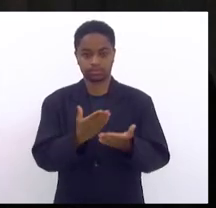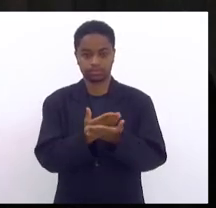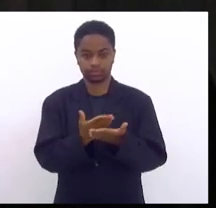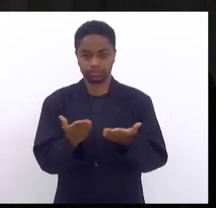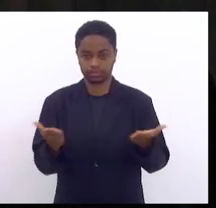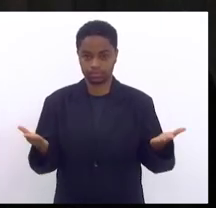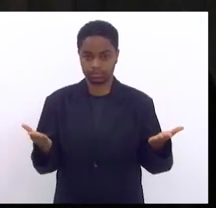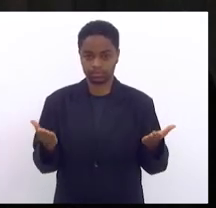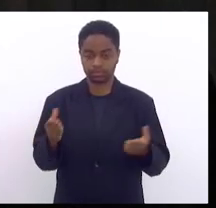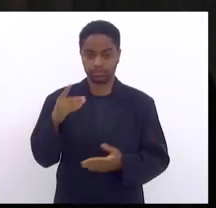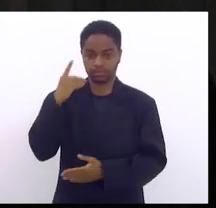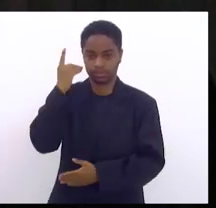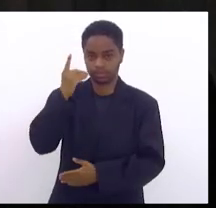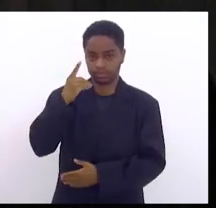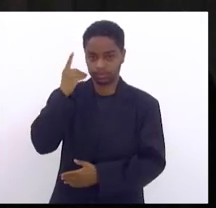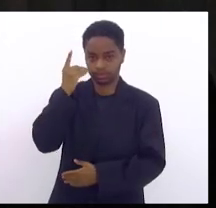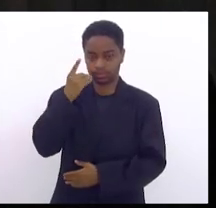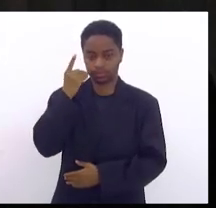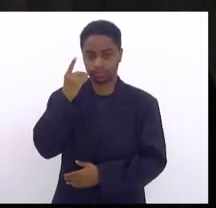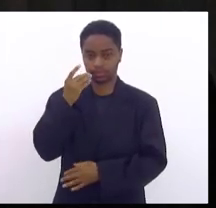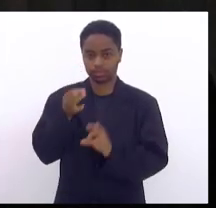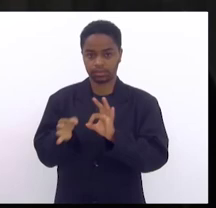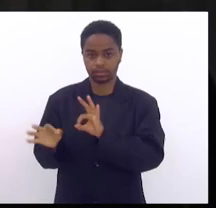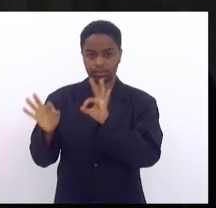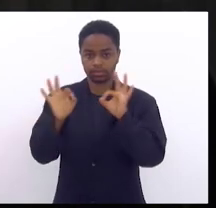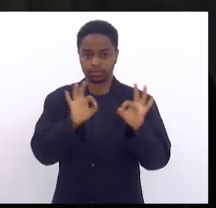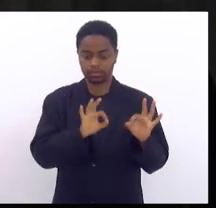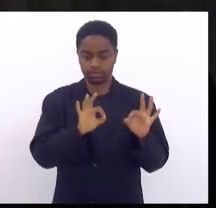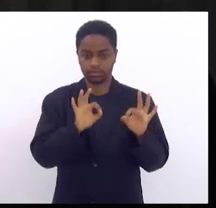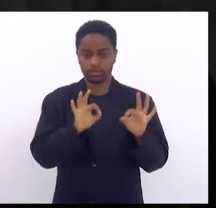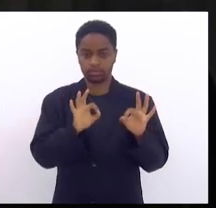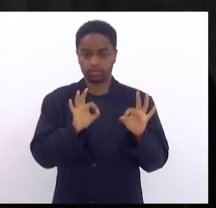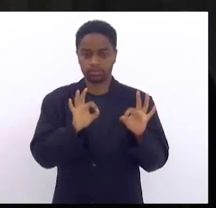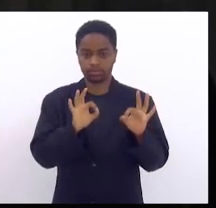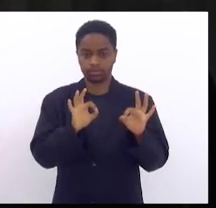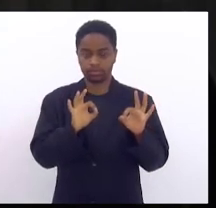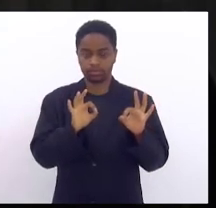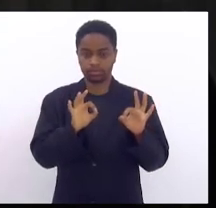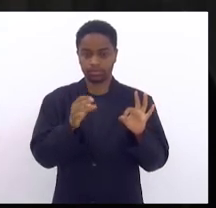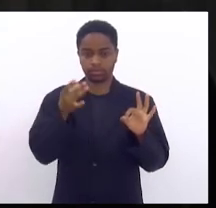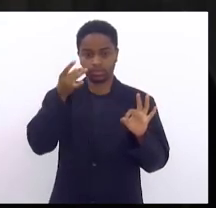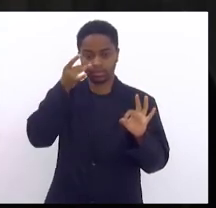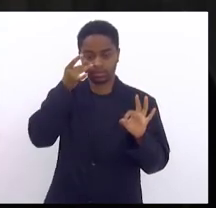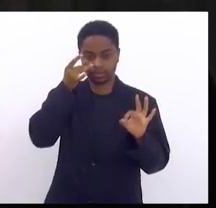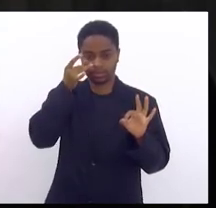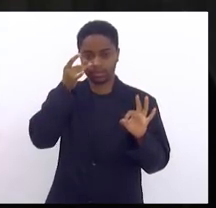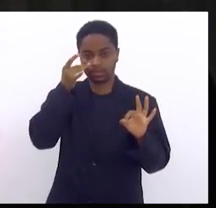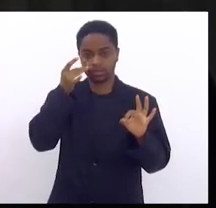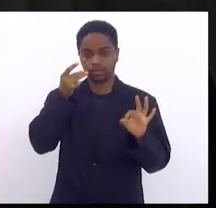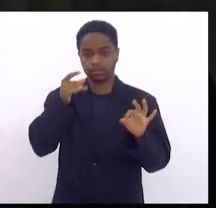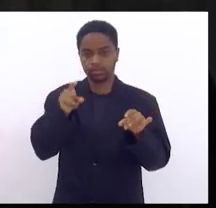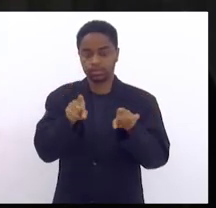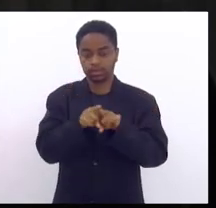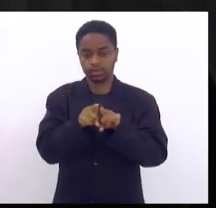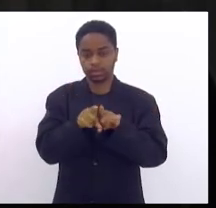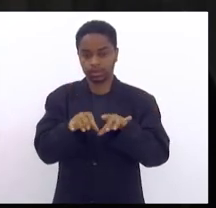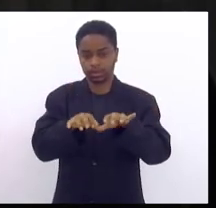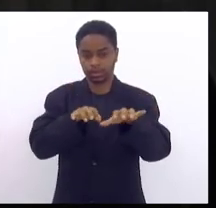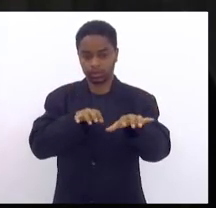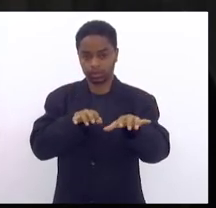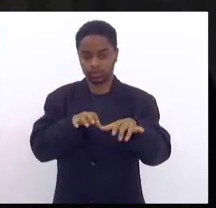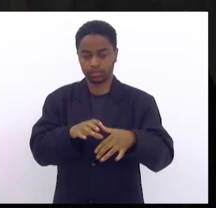senhores deputados que nos assistem de forma presencial ou